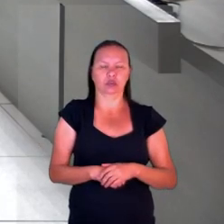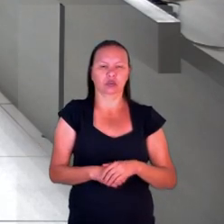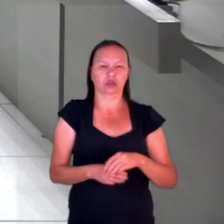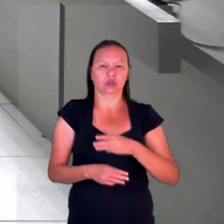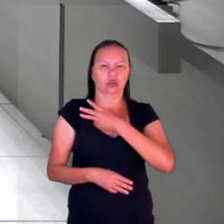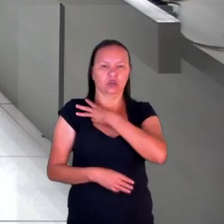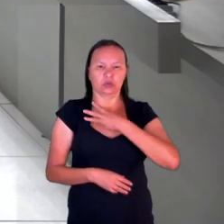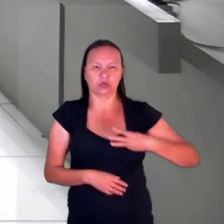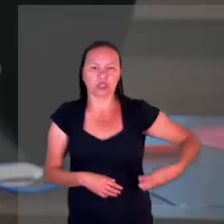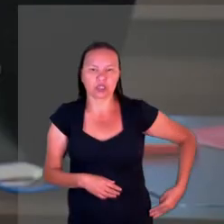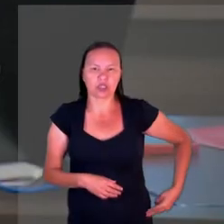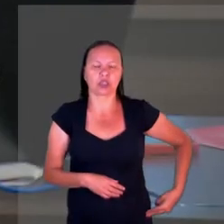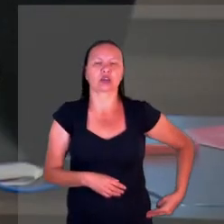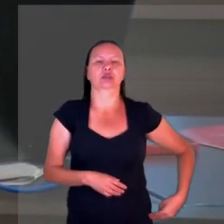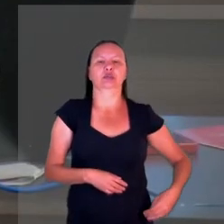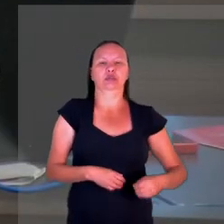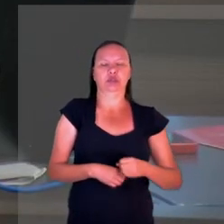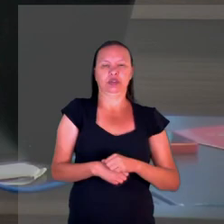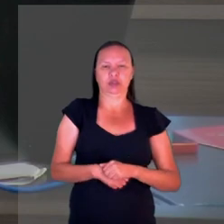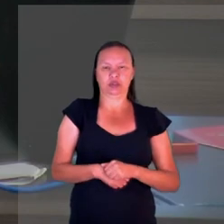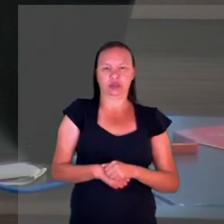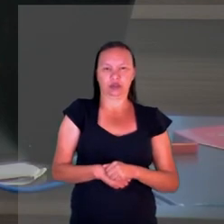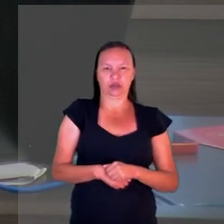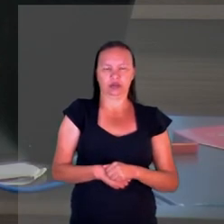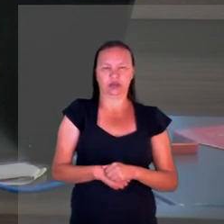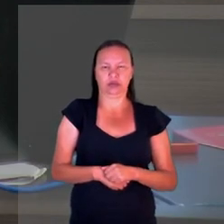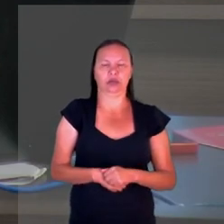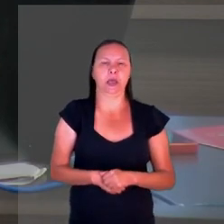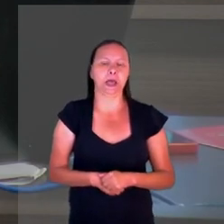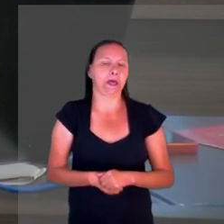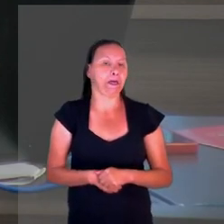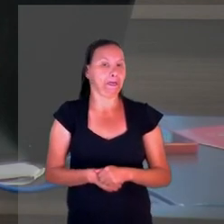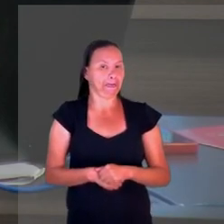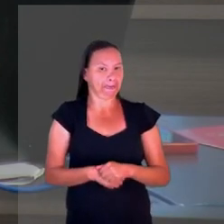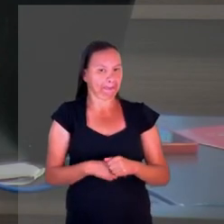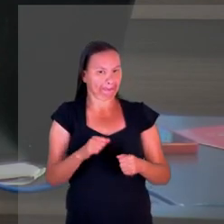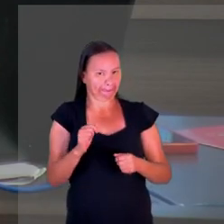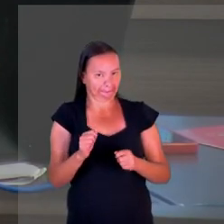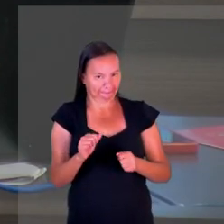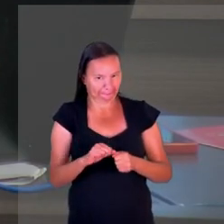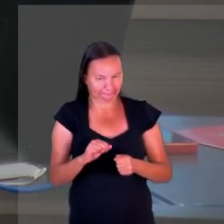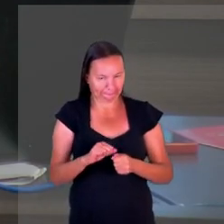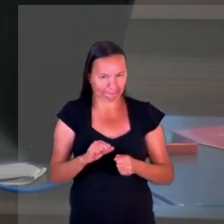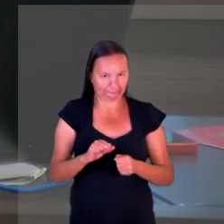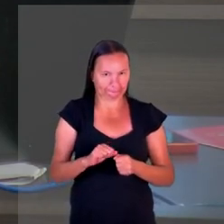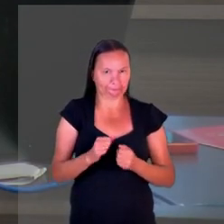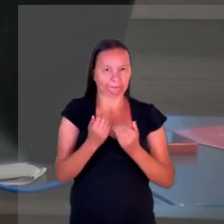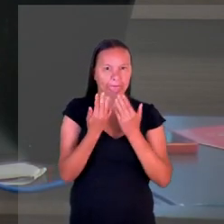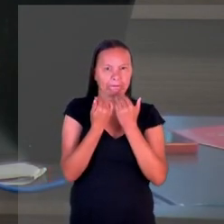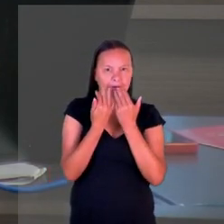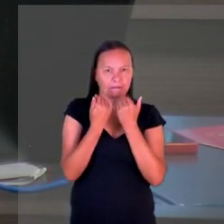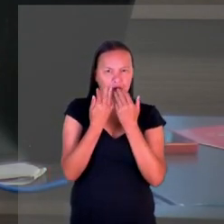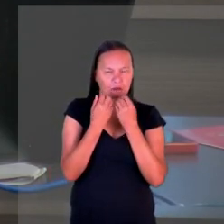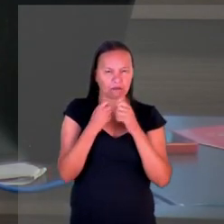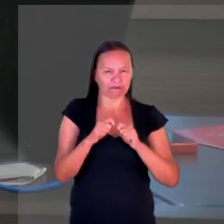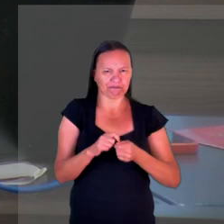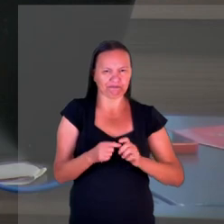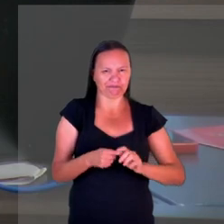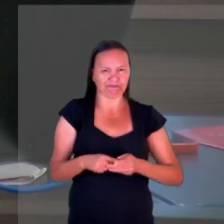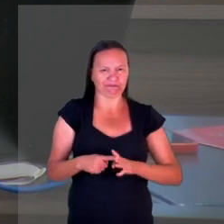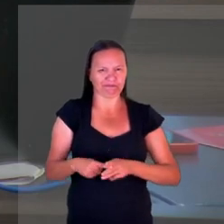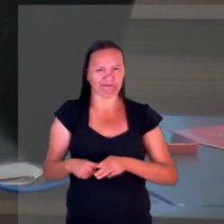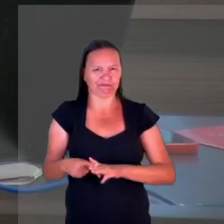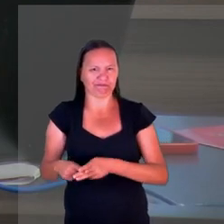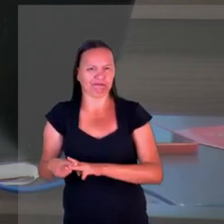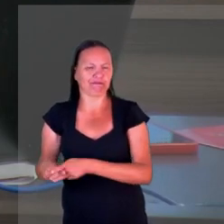público em relação a esta eh situação dos alimentos Ultra processados eh